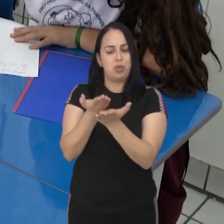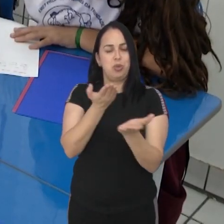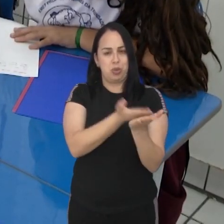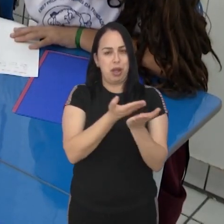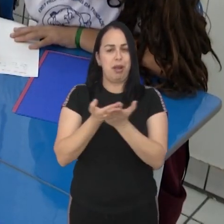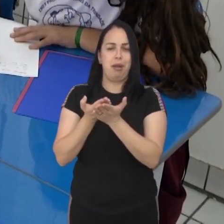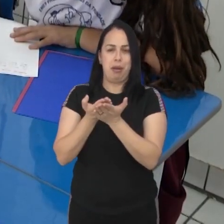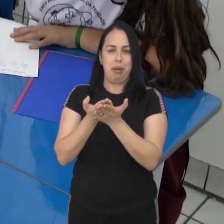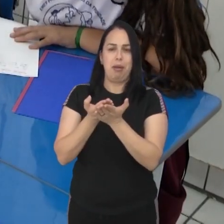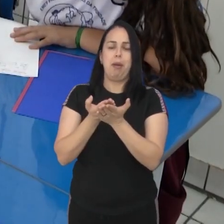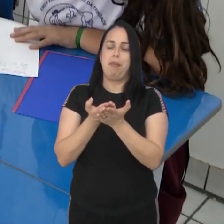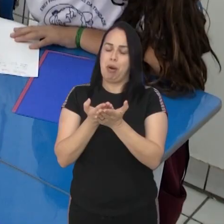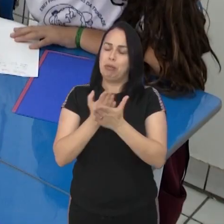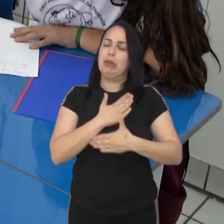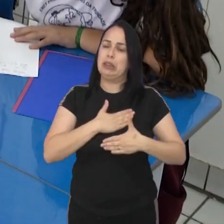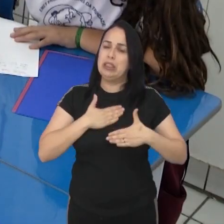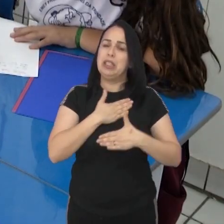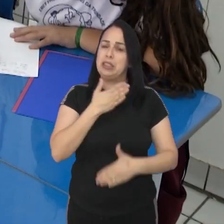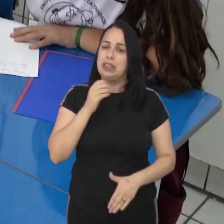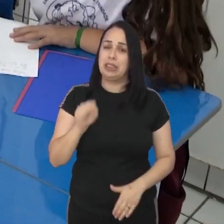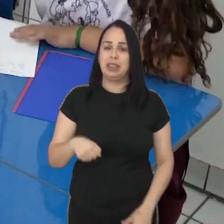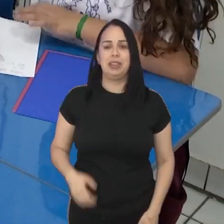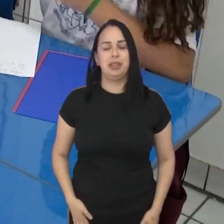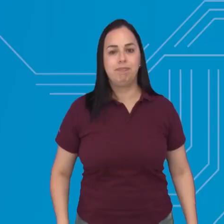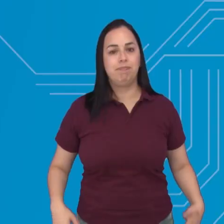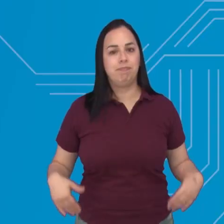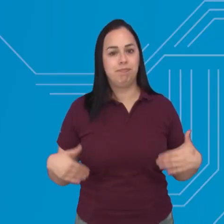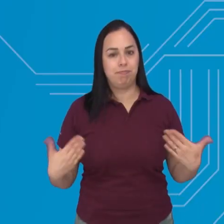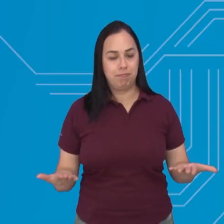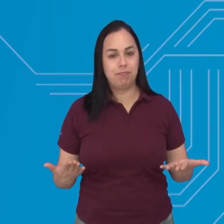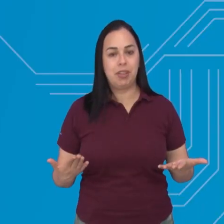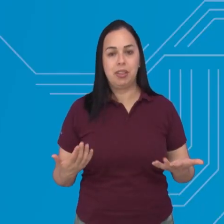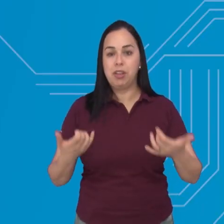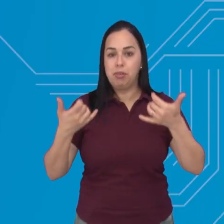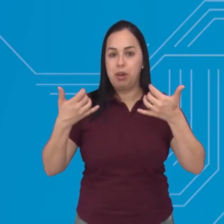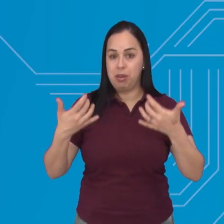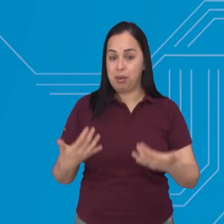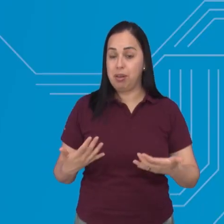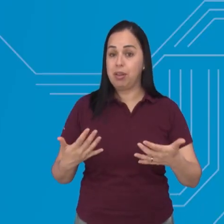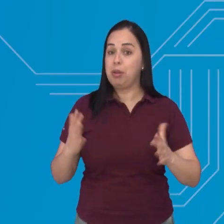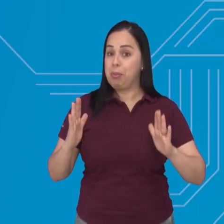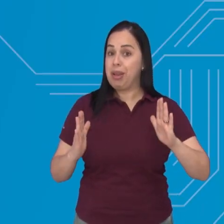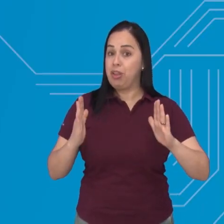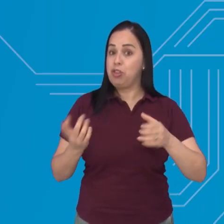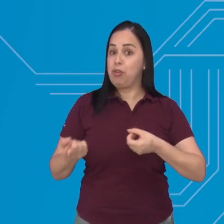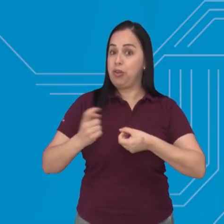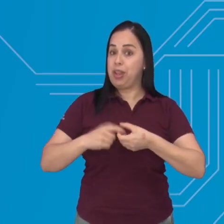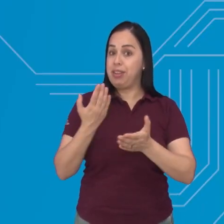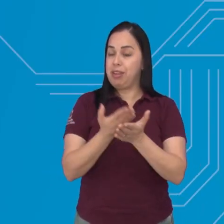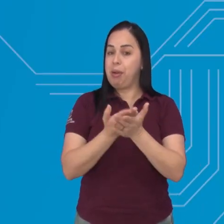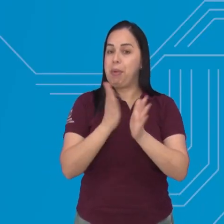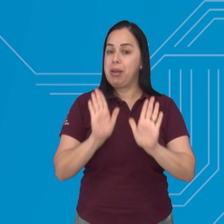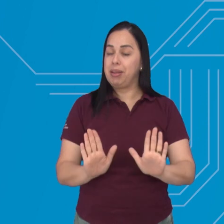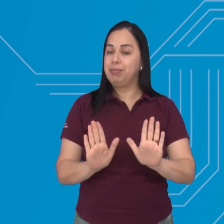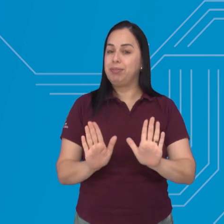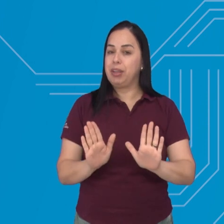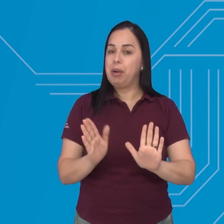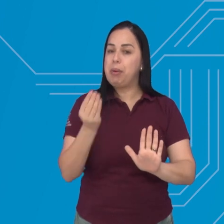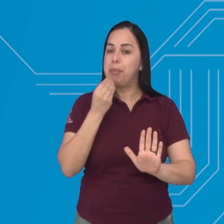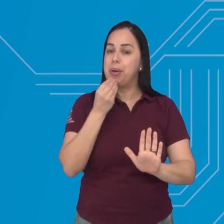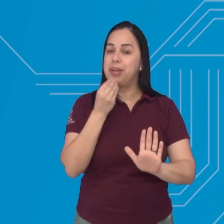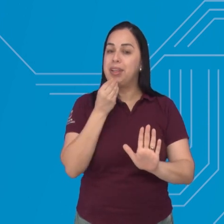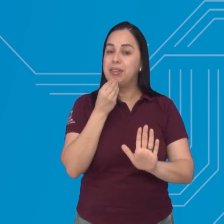a rotina da sala de aula pode sim ser prazerosa. E a gente volta a falar do período de retorno às aulas, mas para lembrar os jovens de